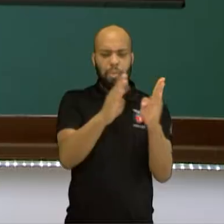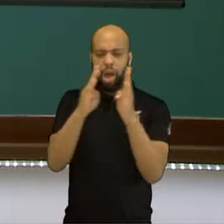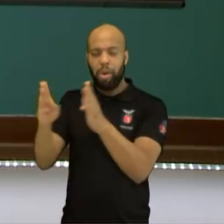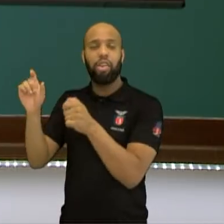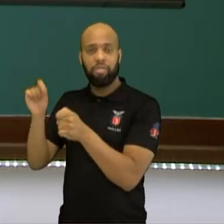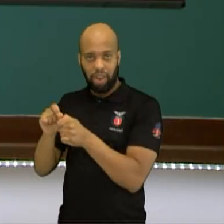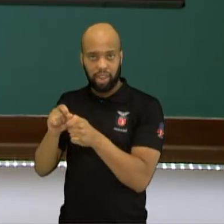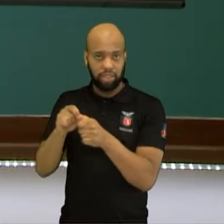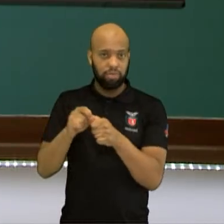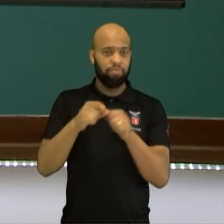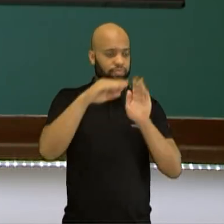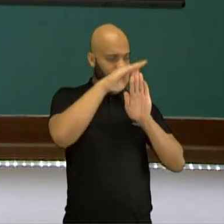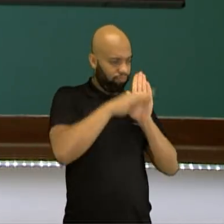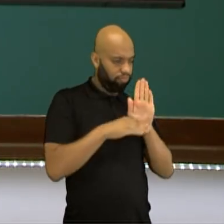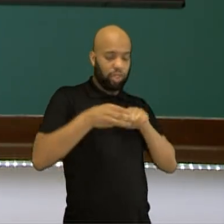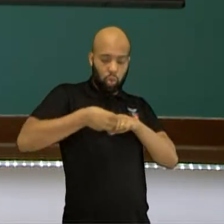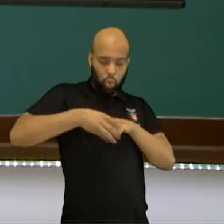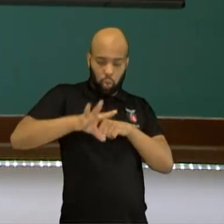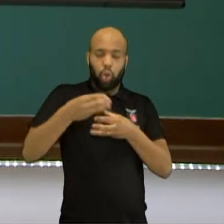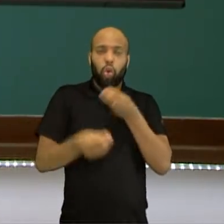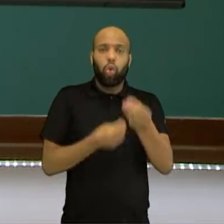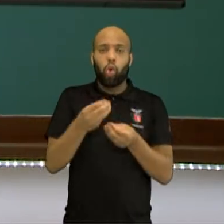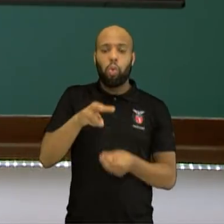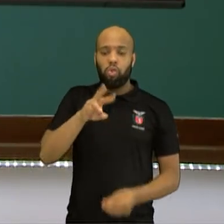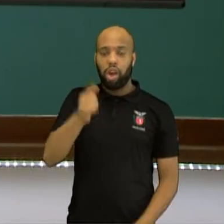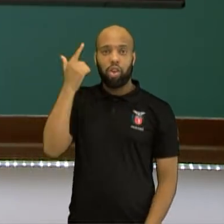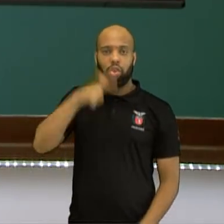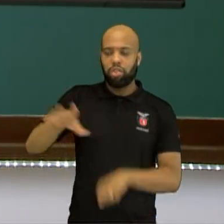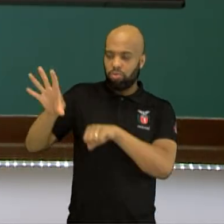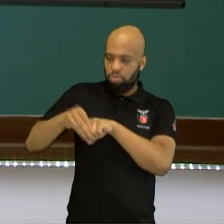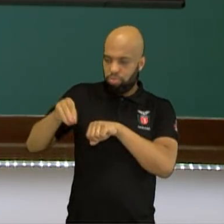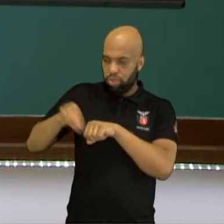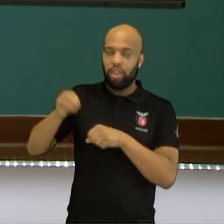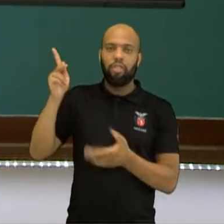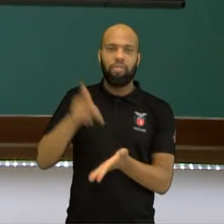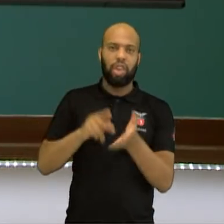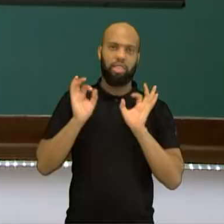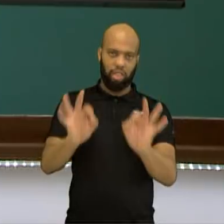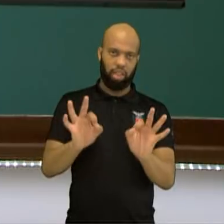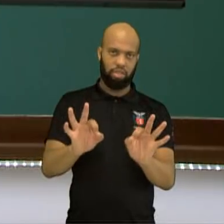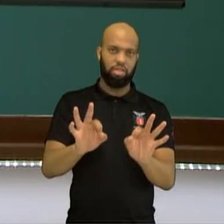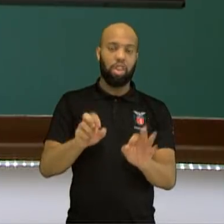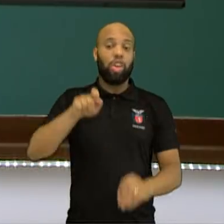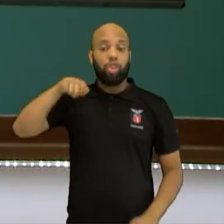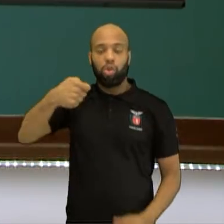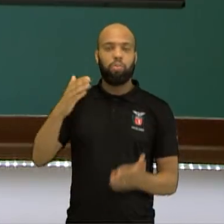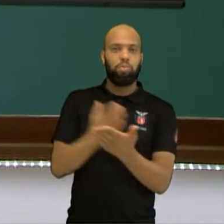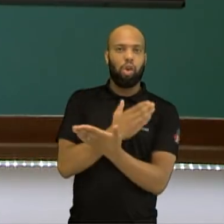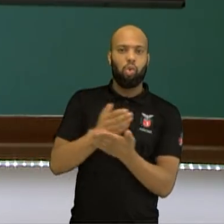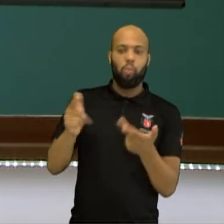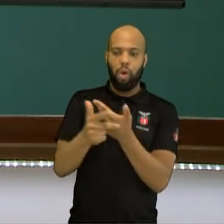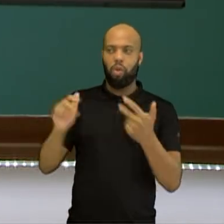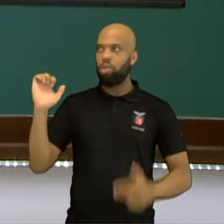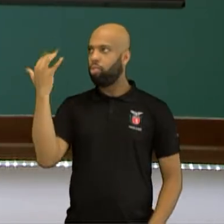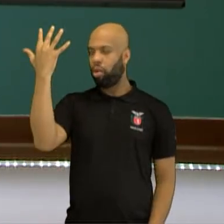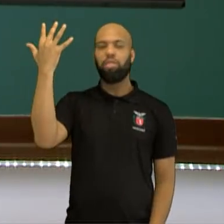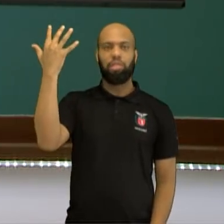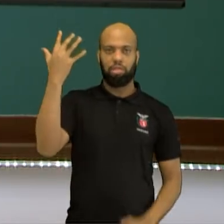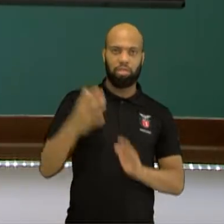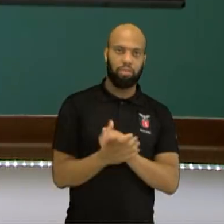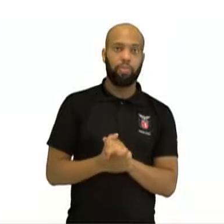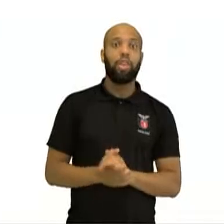que orienta como deve ser obtido conhecimento sobre determinado fenômeno.